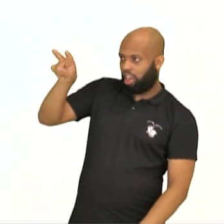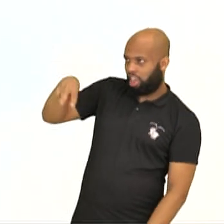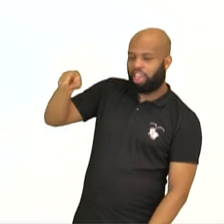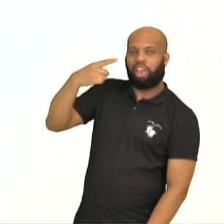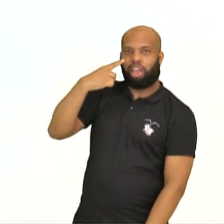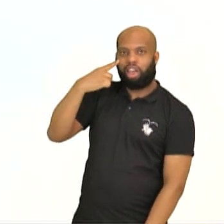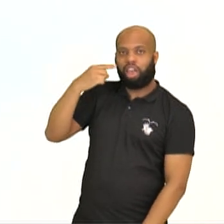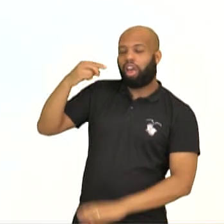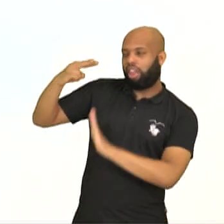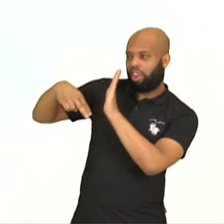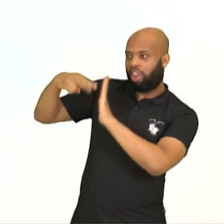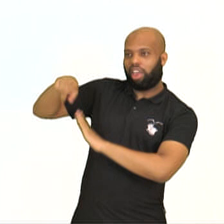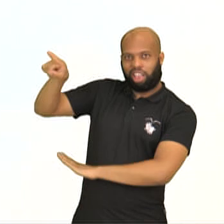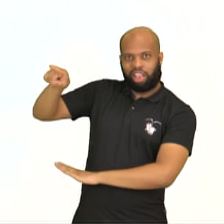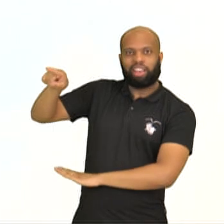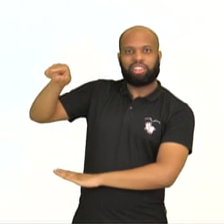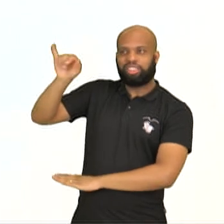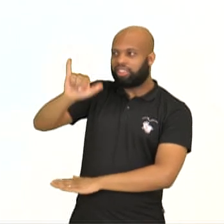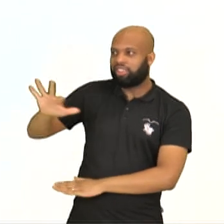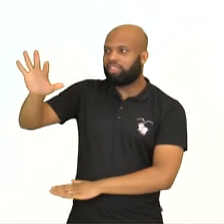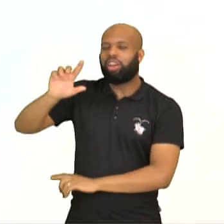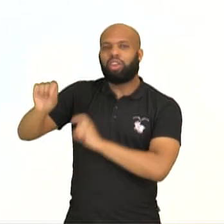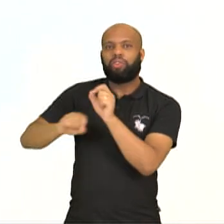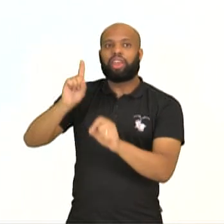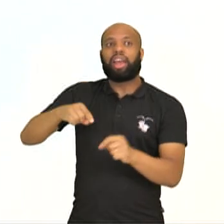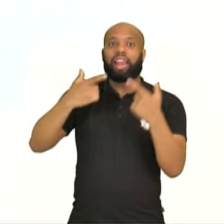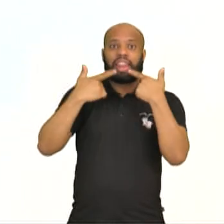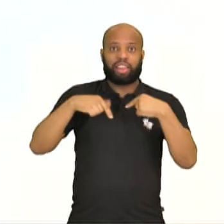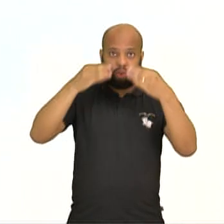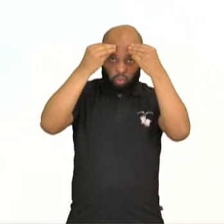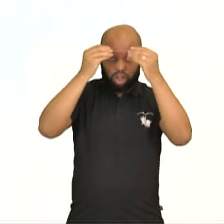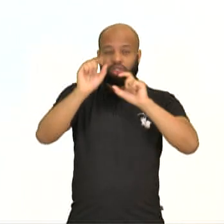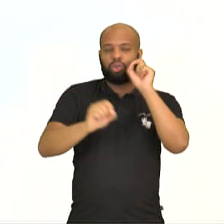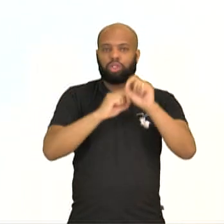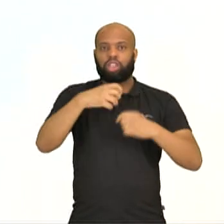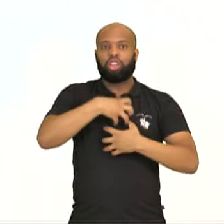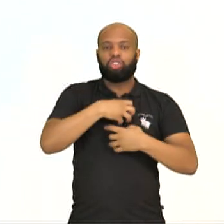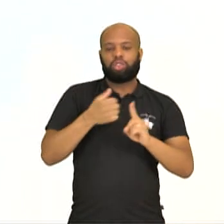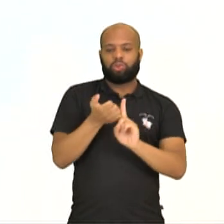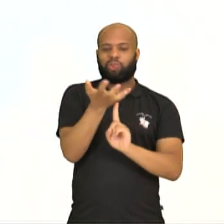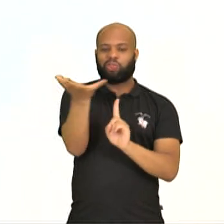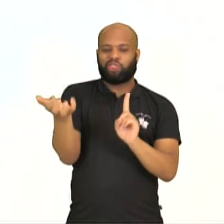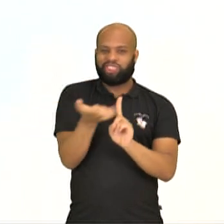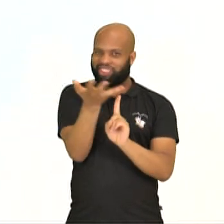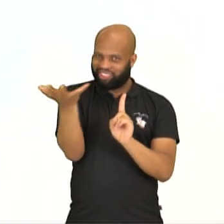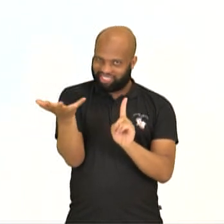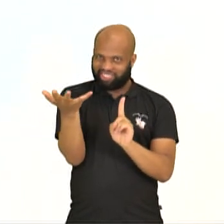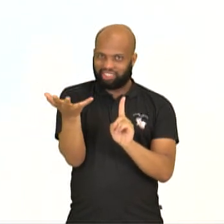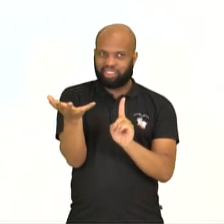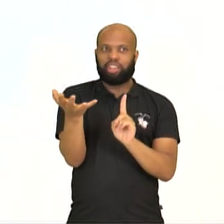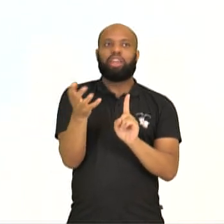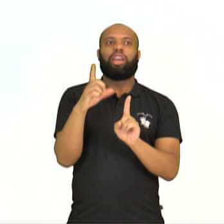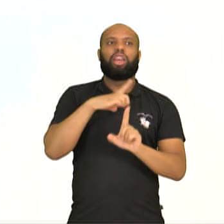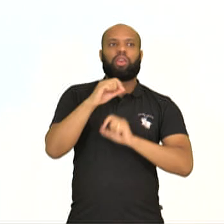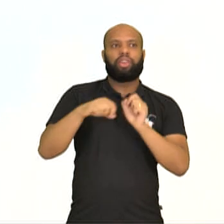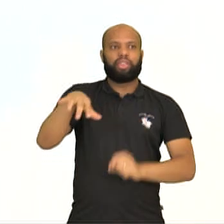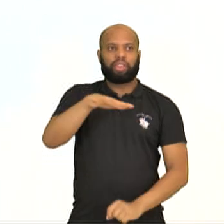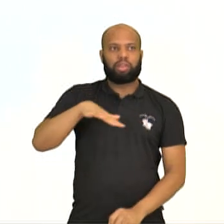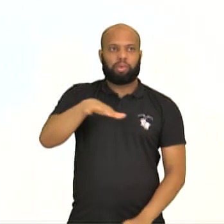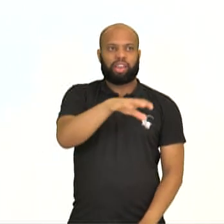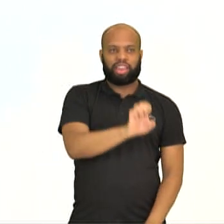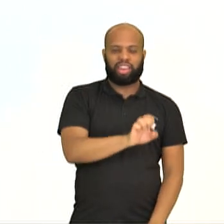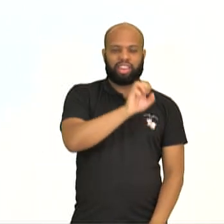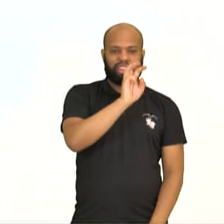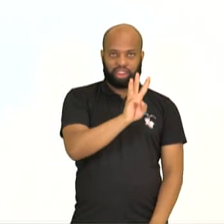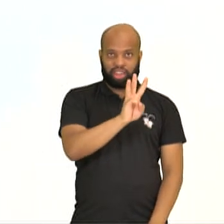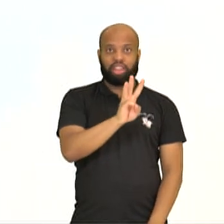que ler esse texto é se debruçar na linguagem não verbal, né? Esse é o espaço da E3 em 2017,